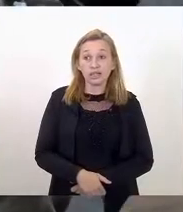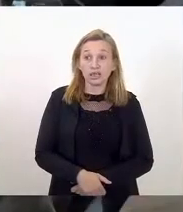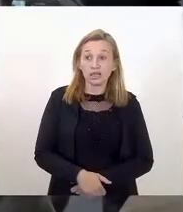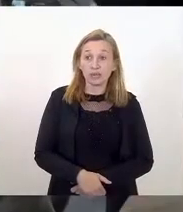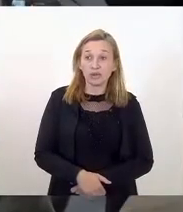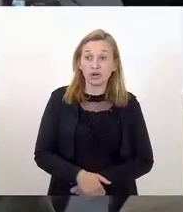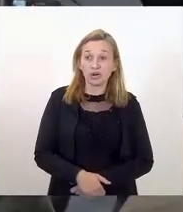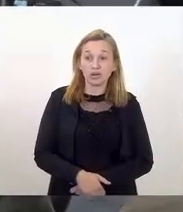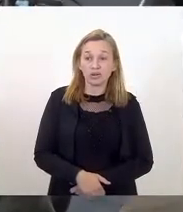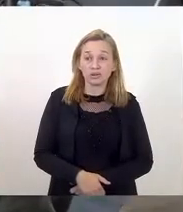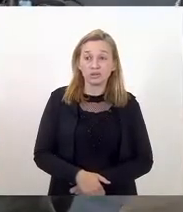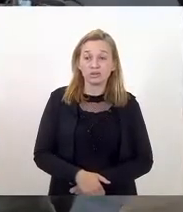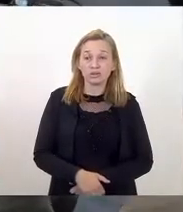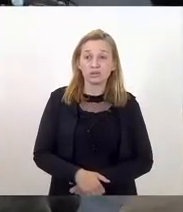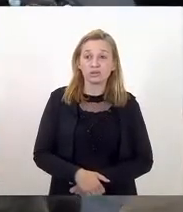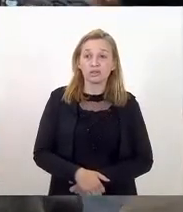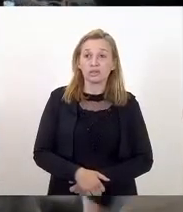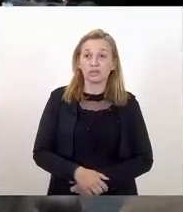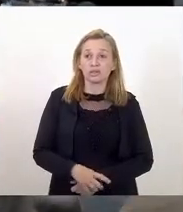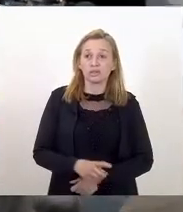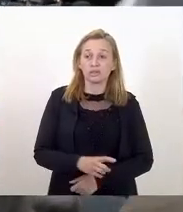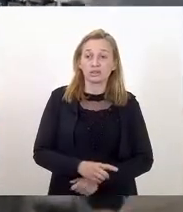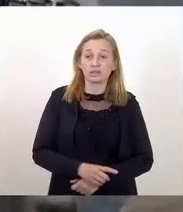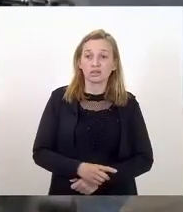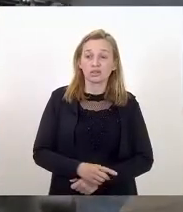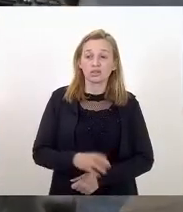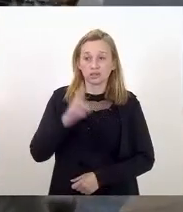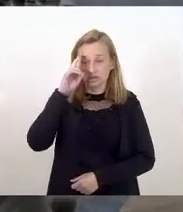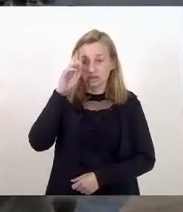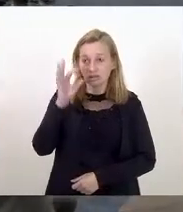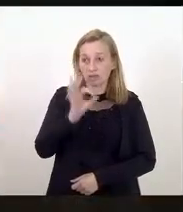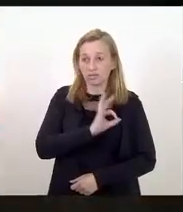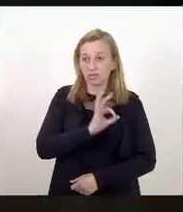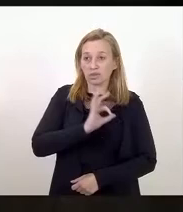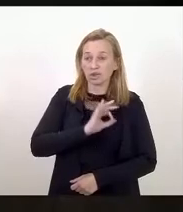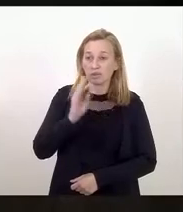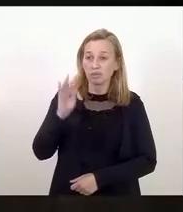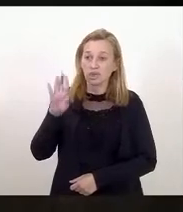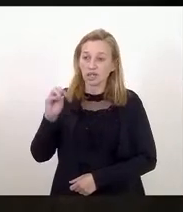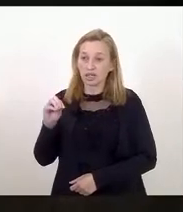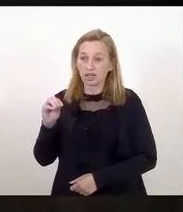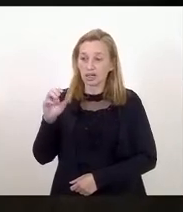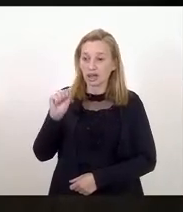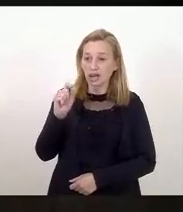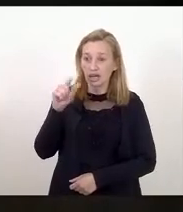Subtenente Bernardo. Subtenente Bernardo, Alana.